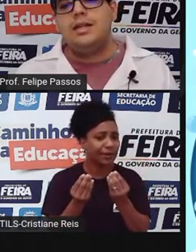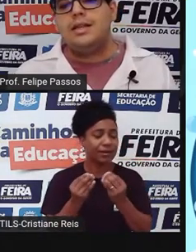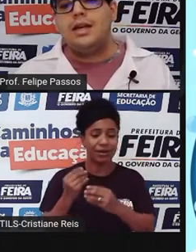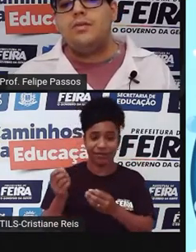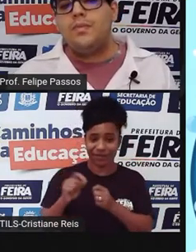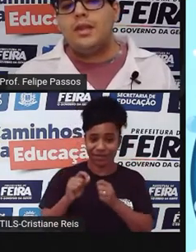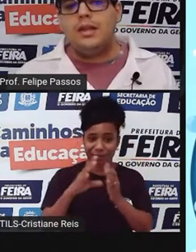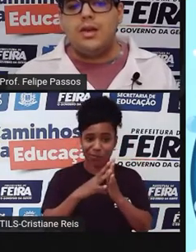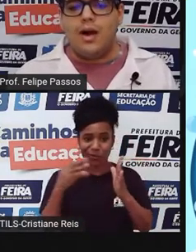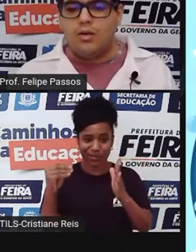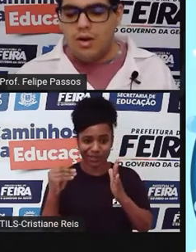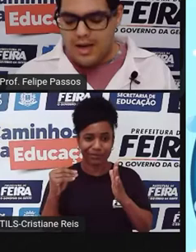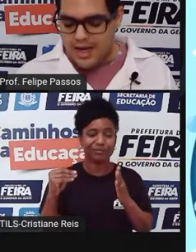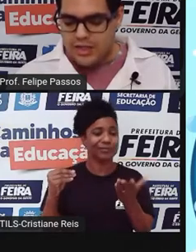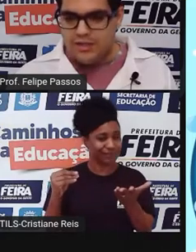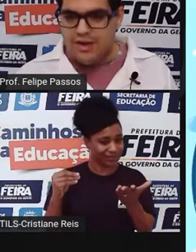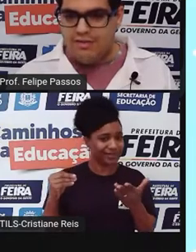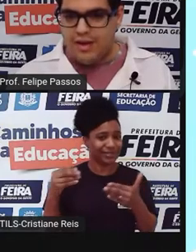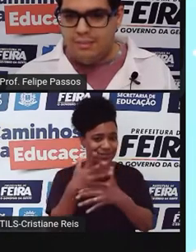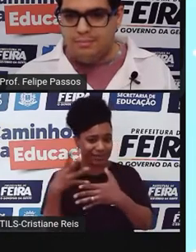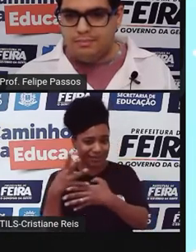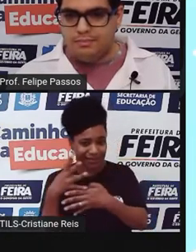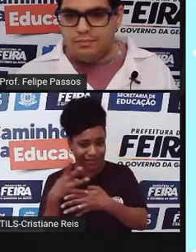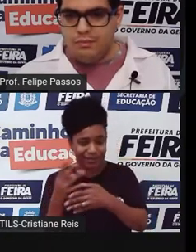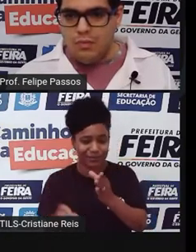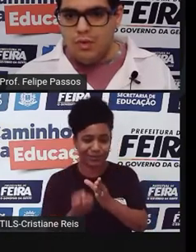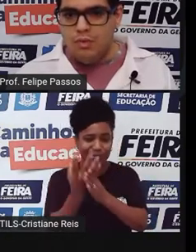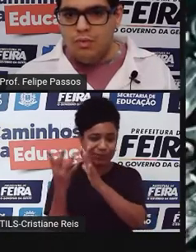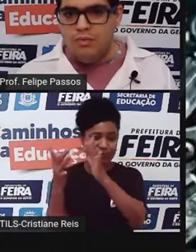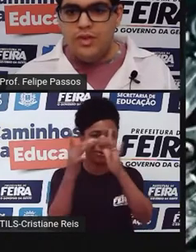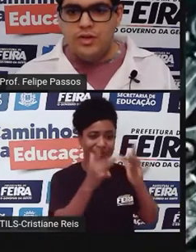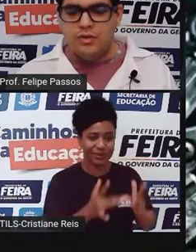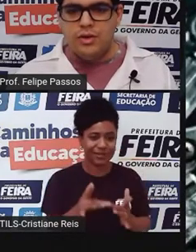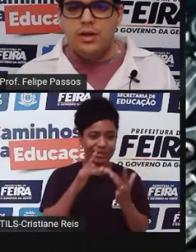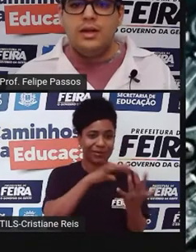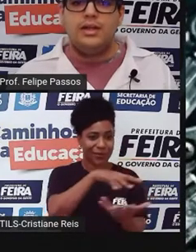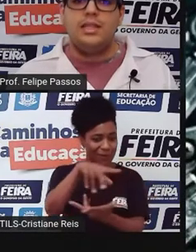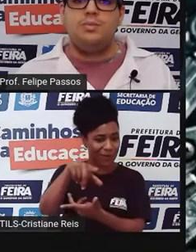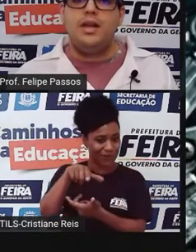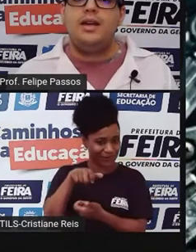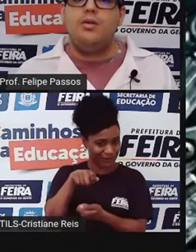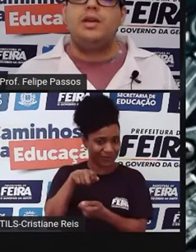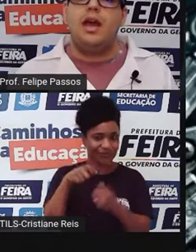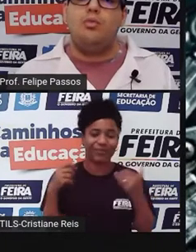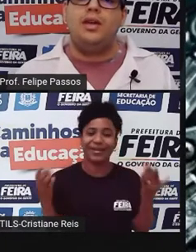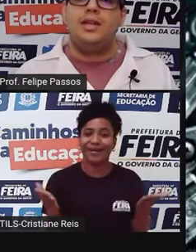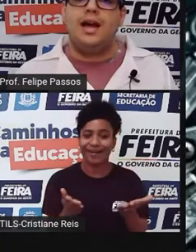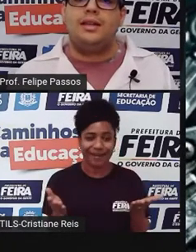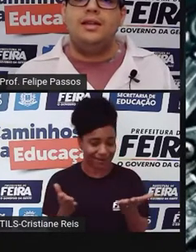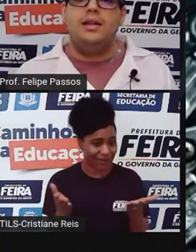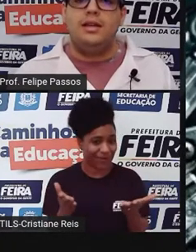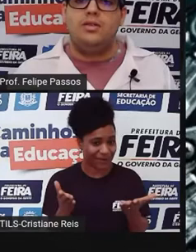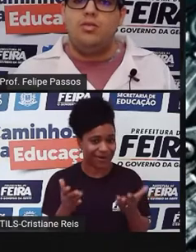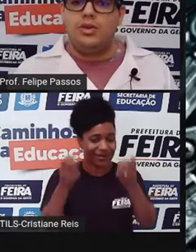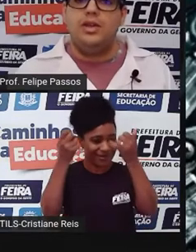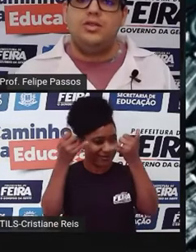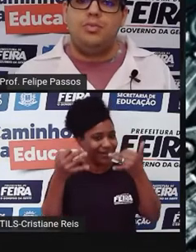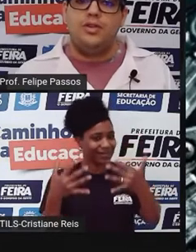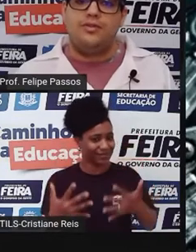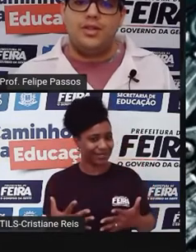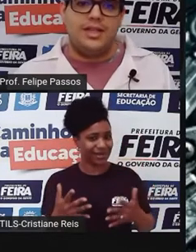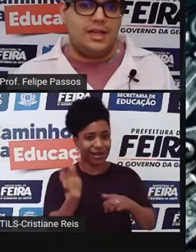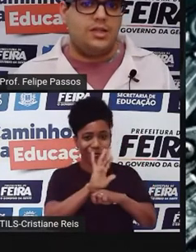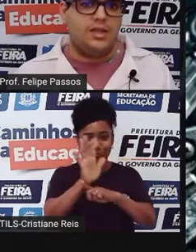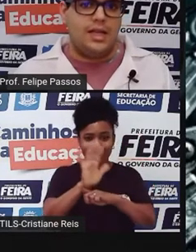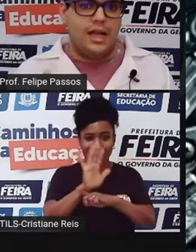inteligentes, certo? Então agora a gente vai ver um vídeo que explica o que é o Big Data e como que isso